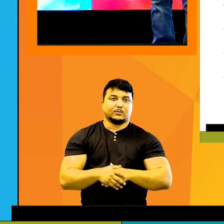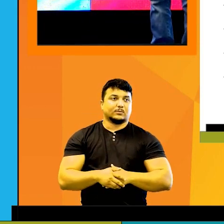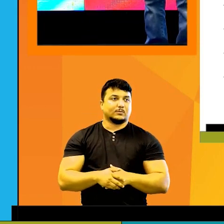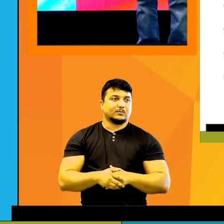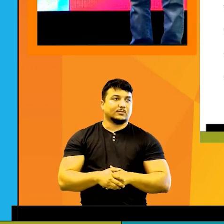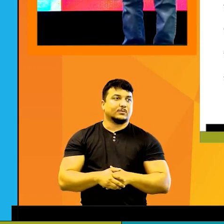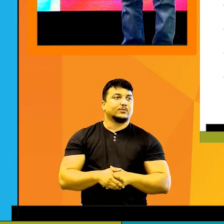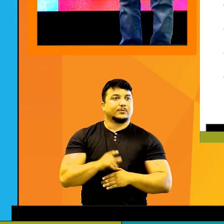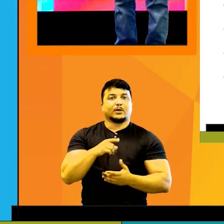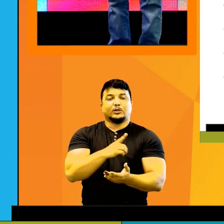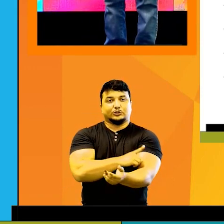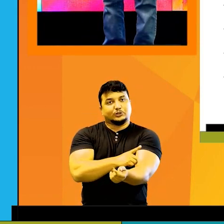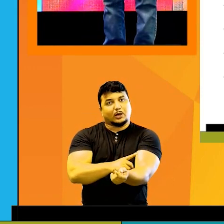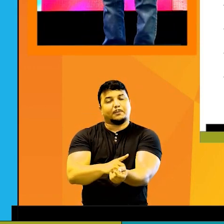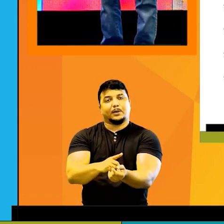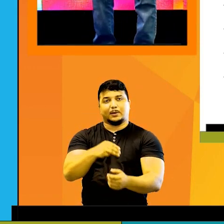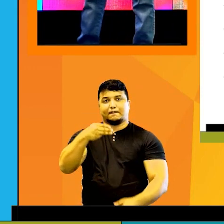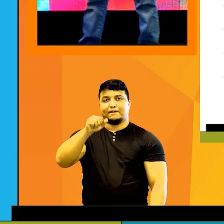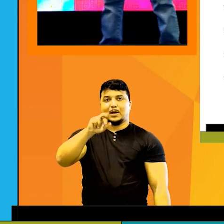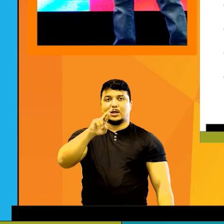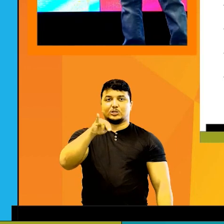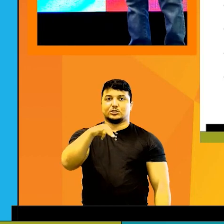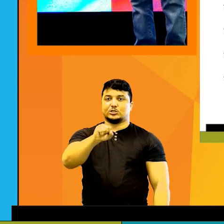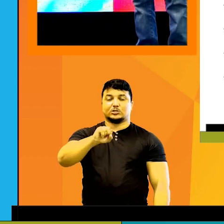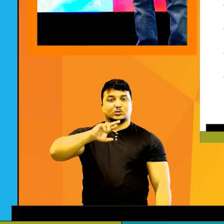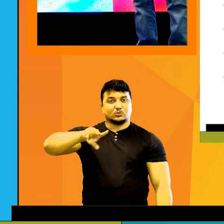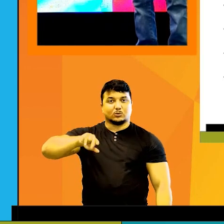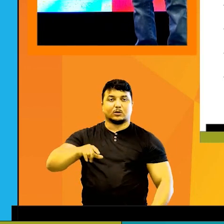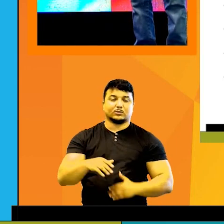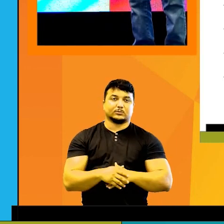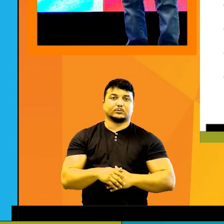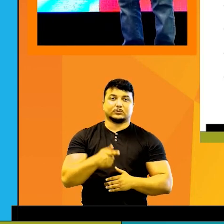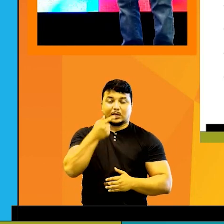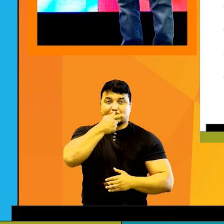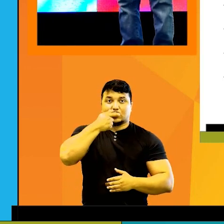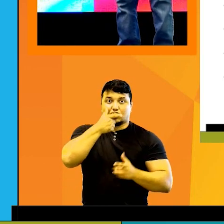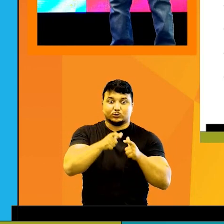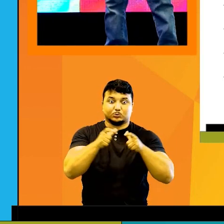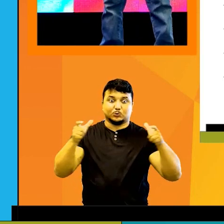não era diabético, correto? É muito açúcar, é muita glicose.